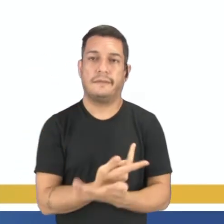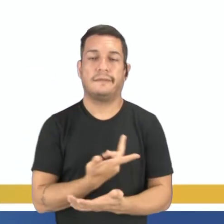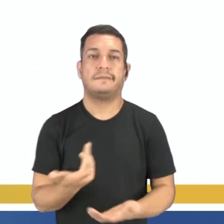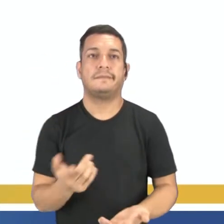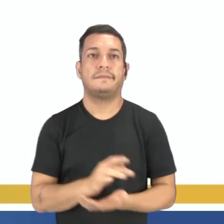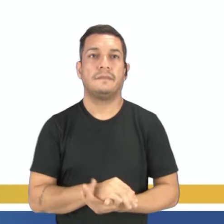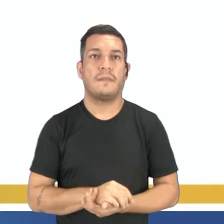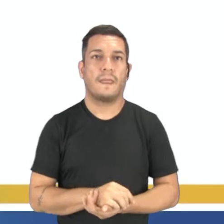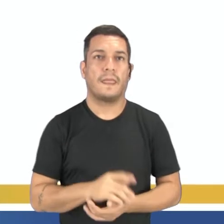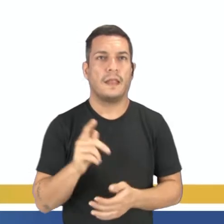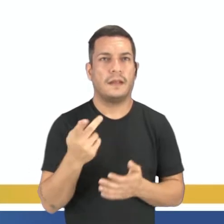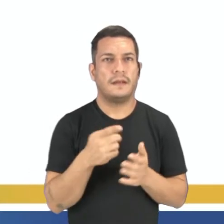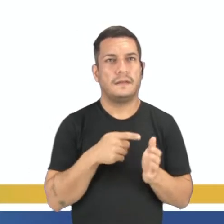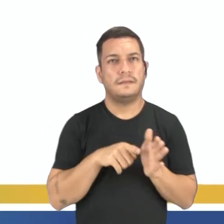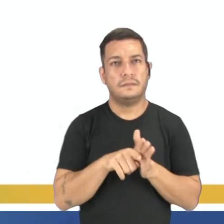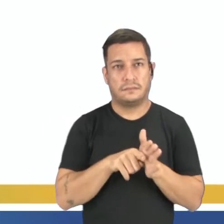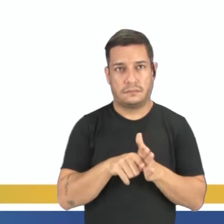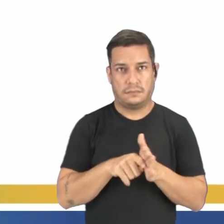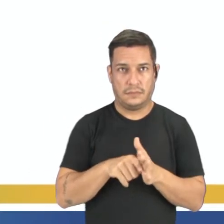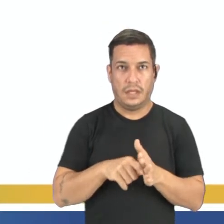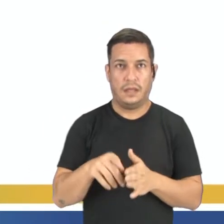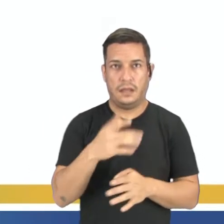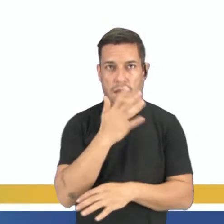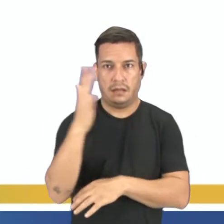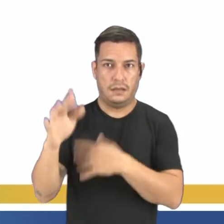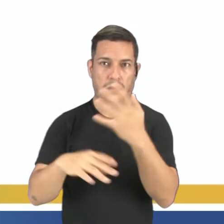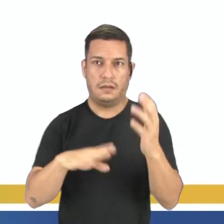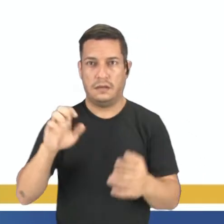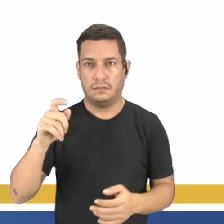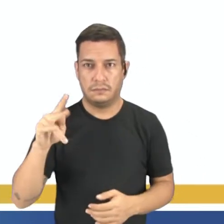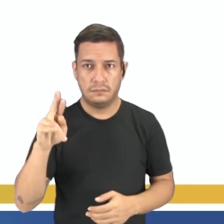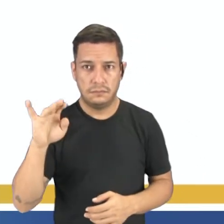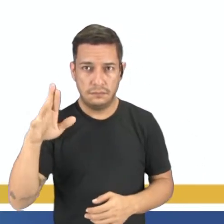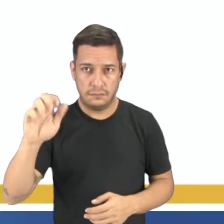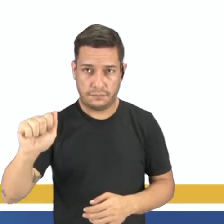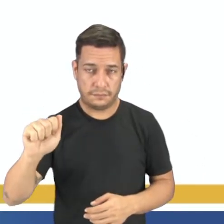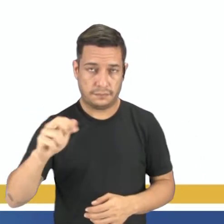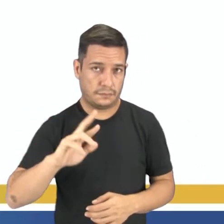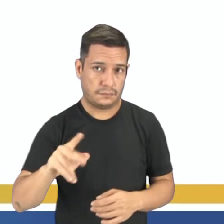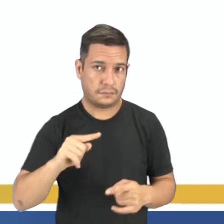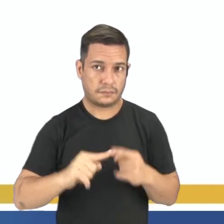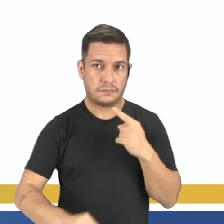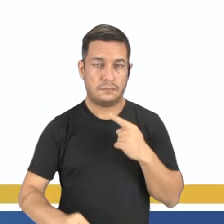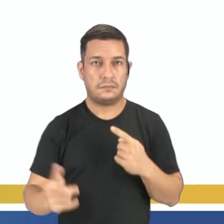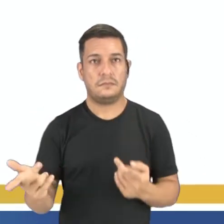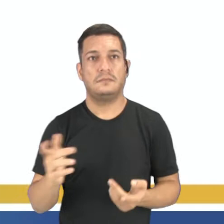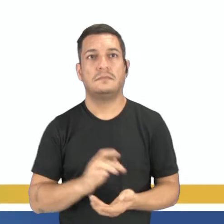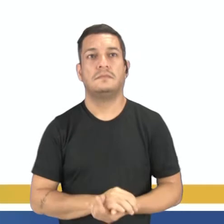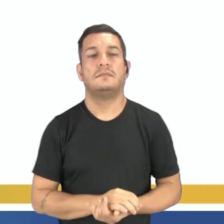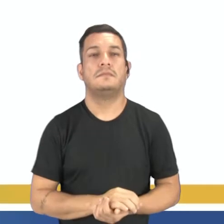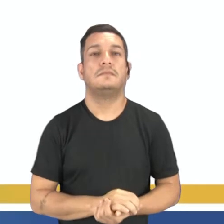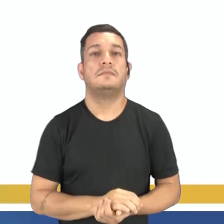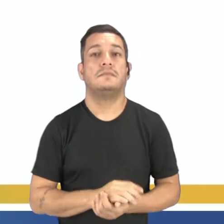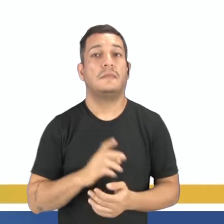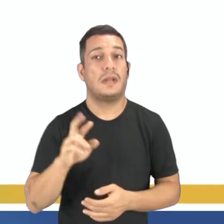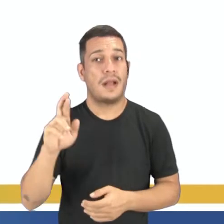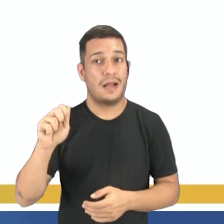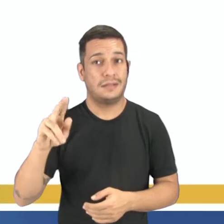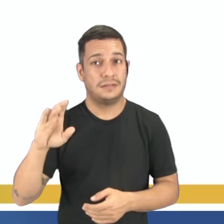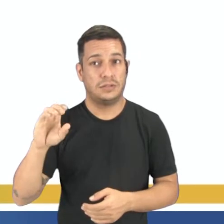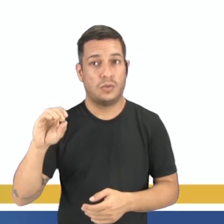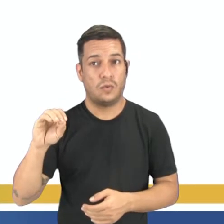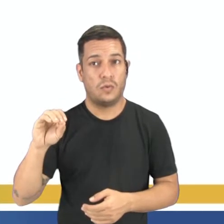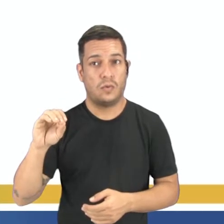A, investigação da natureza empírica, não, eu já descarto, empirismo não é, David Hume René Descartes é racionalista, é